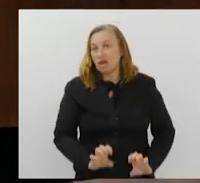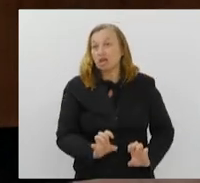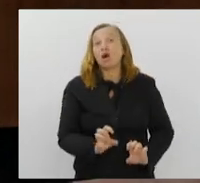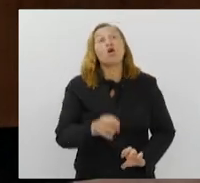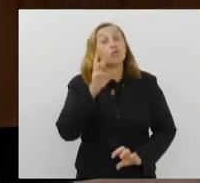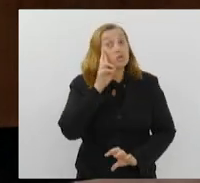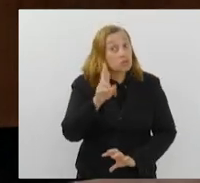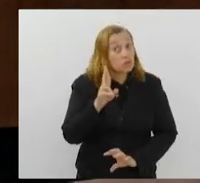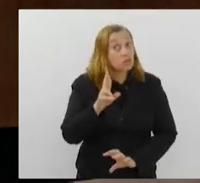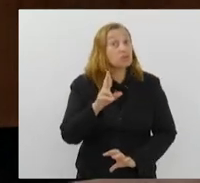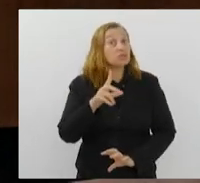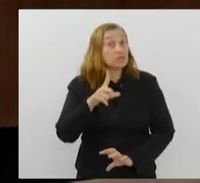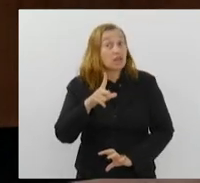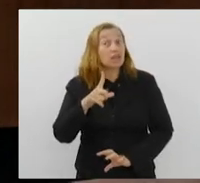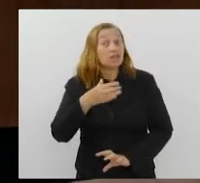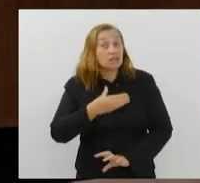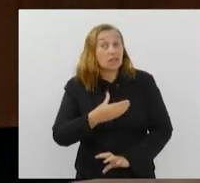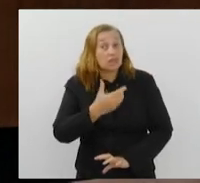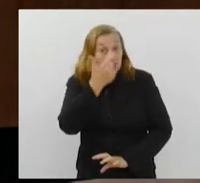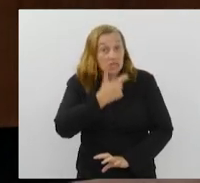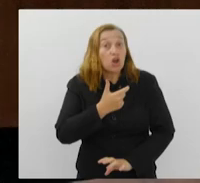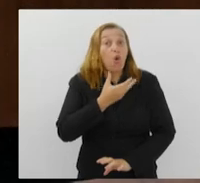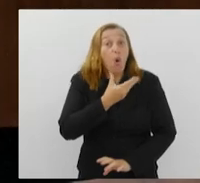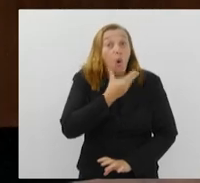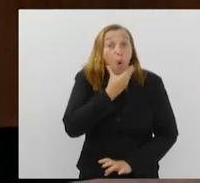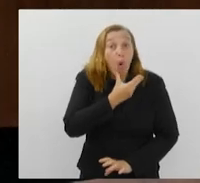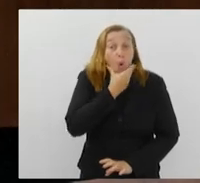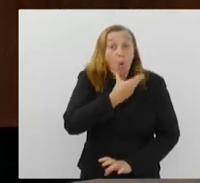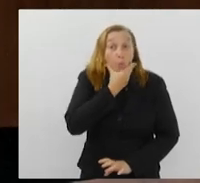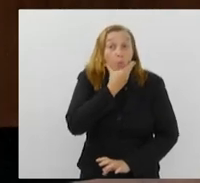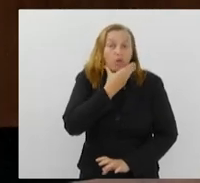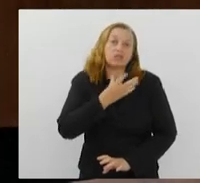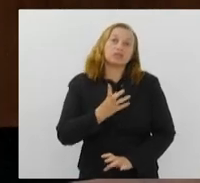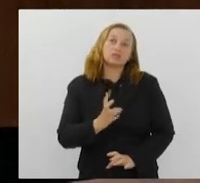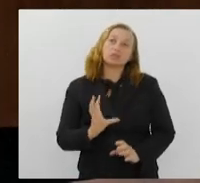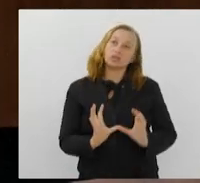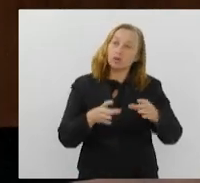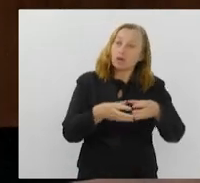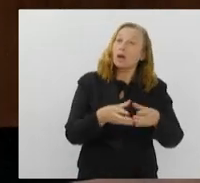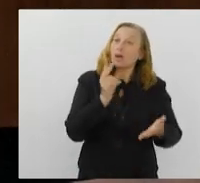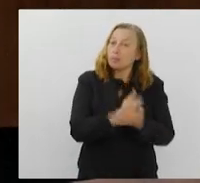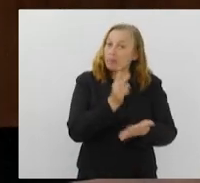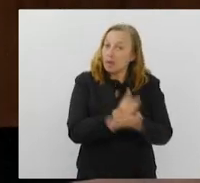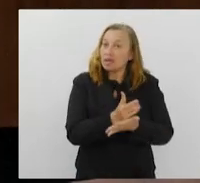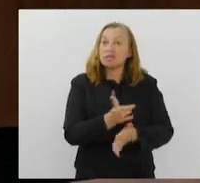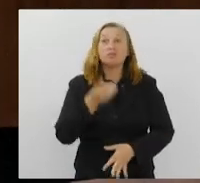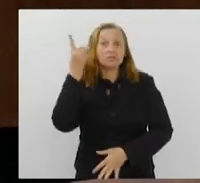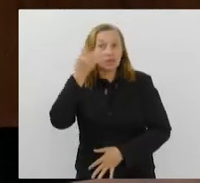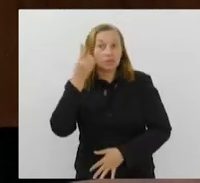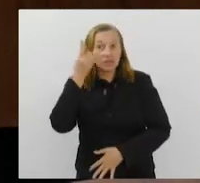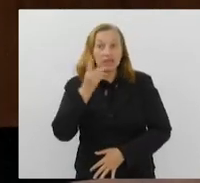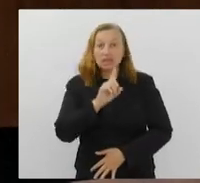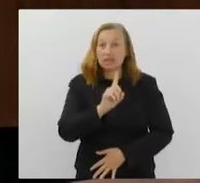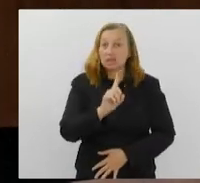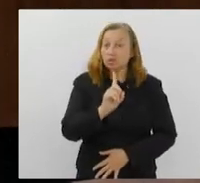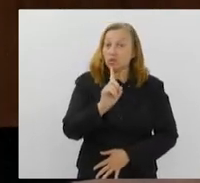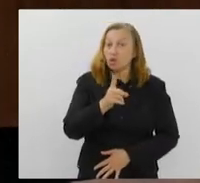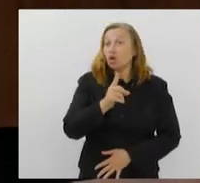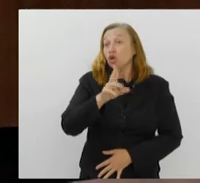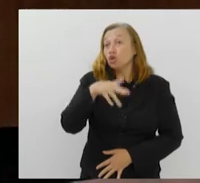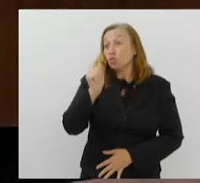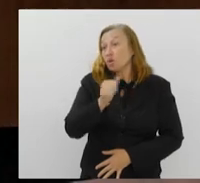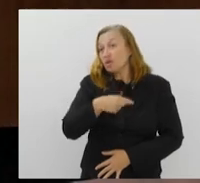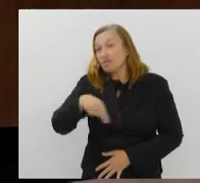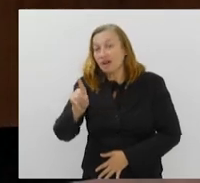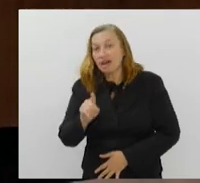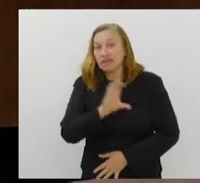tem que ter hombridade e respeito com esse parlamento e com as comissões. Mesmo o senhor sendo um deputado relapso e ausente, a CCJ tem